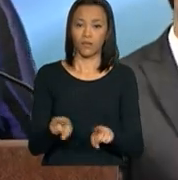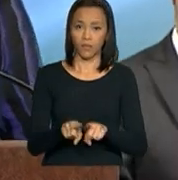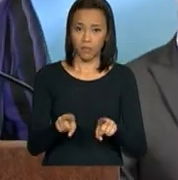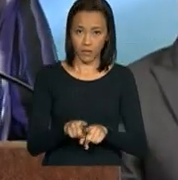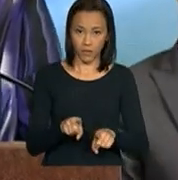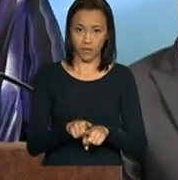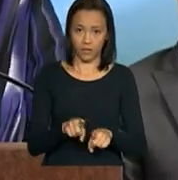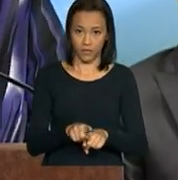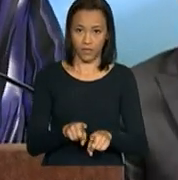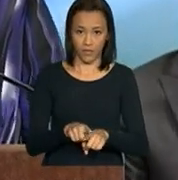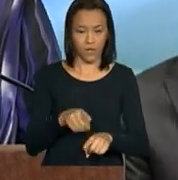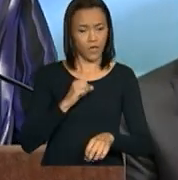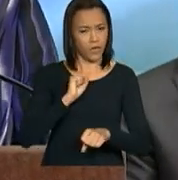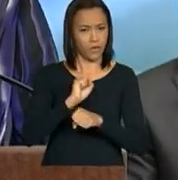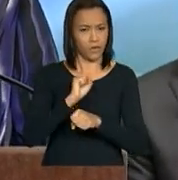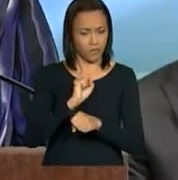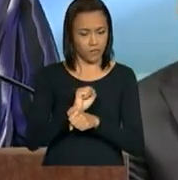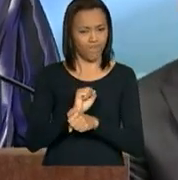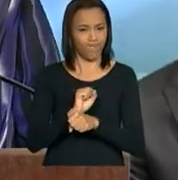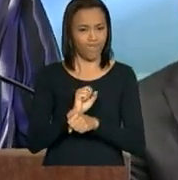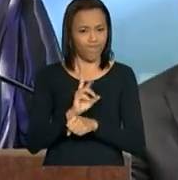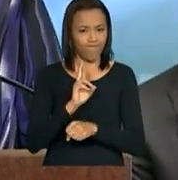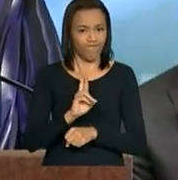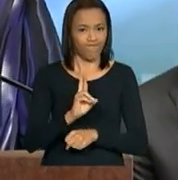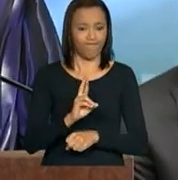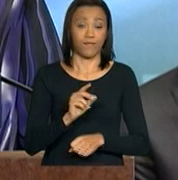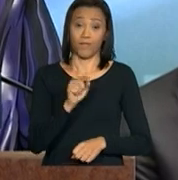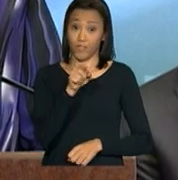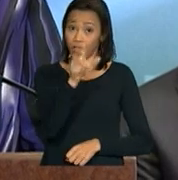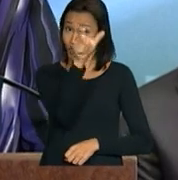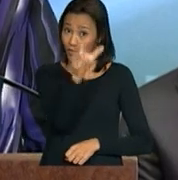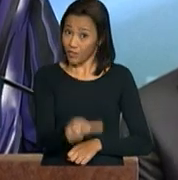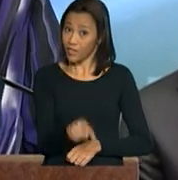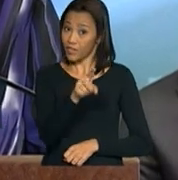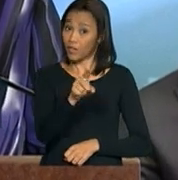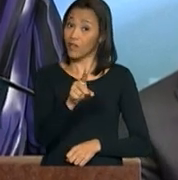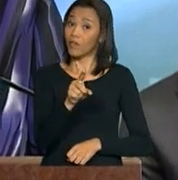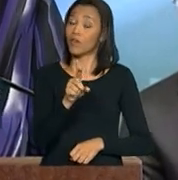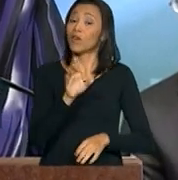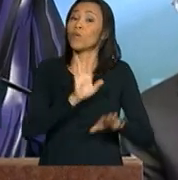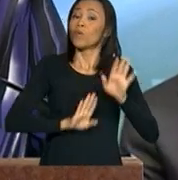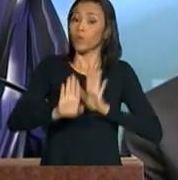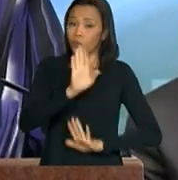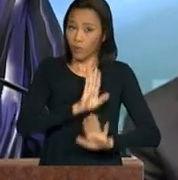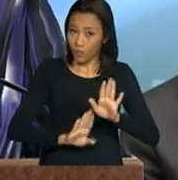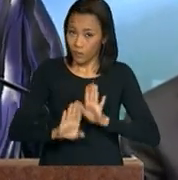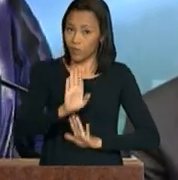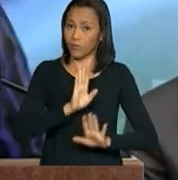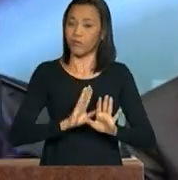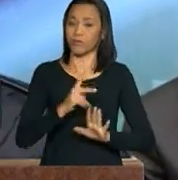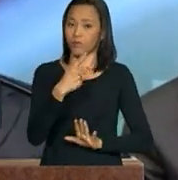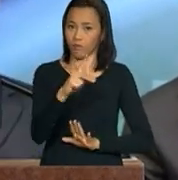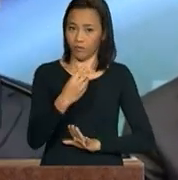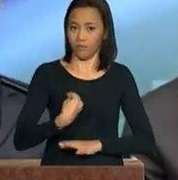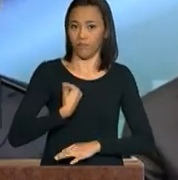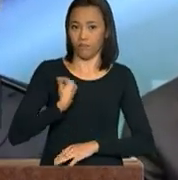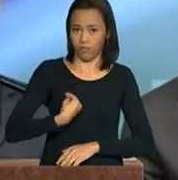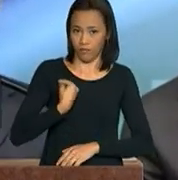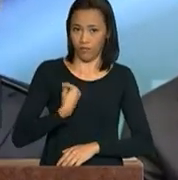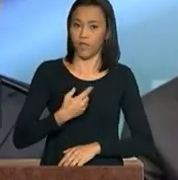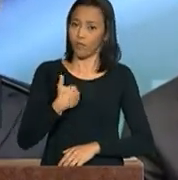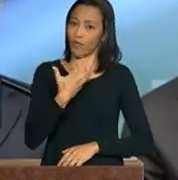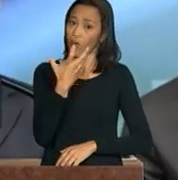também que você cuide da sua recuperação porque eu quero mais uma vez